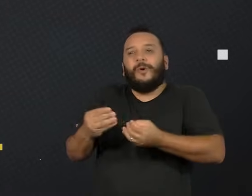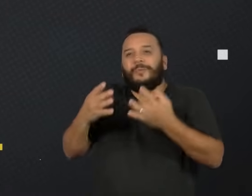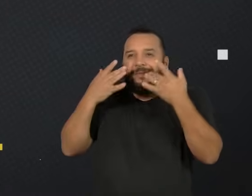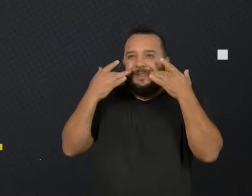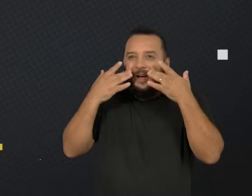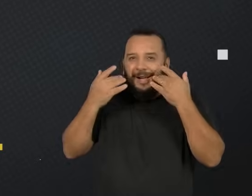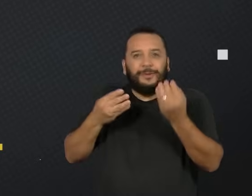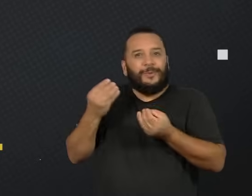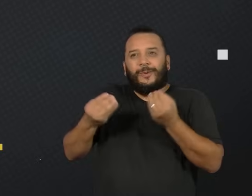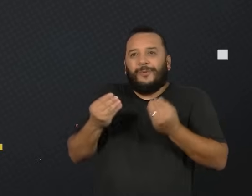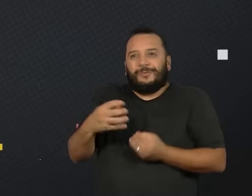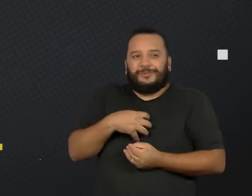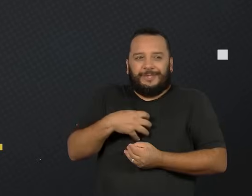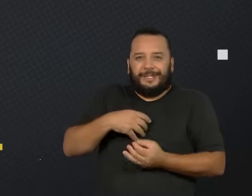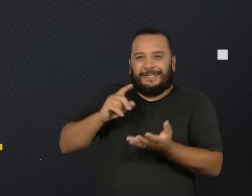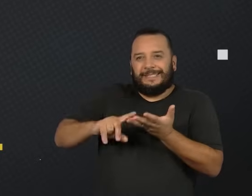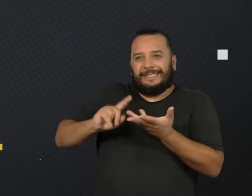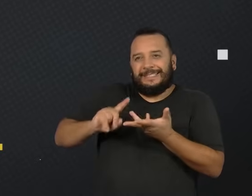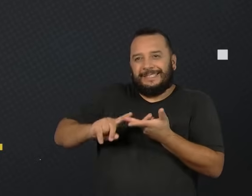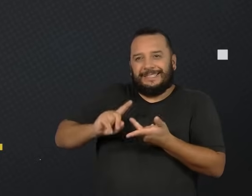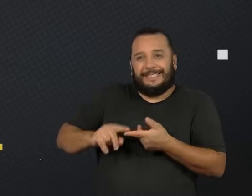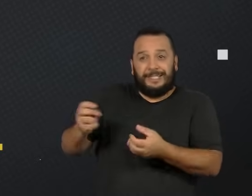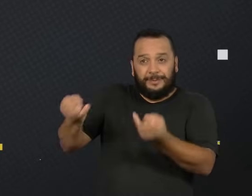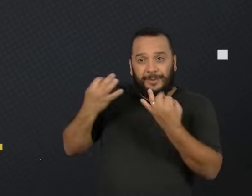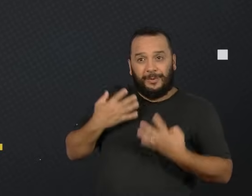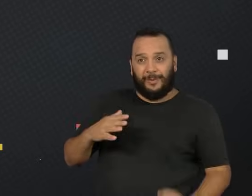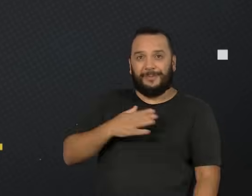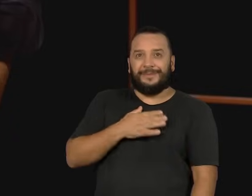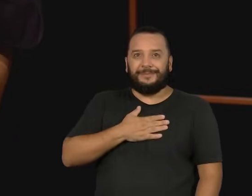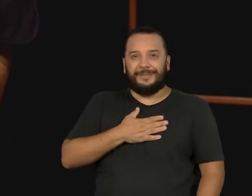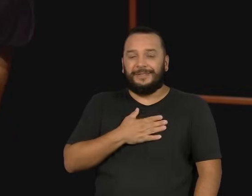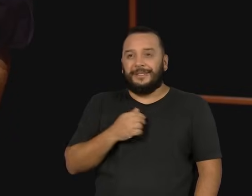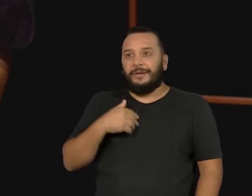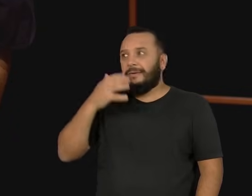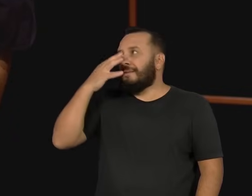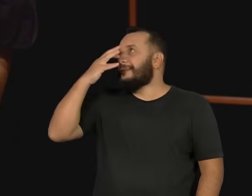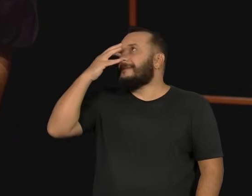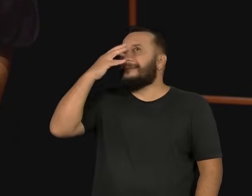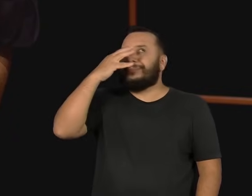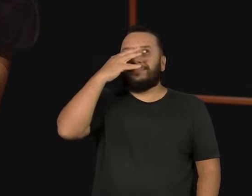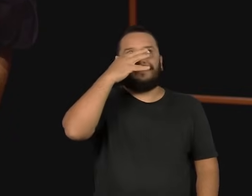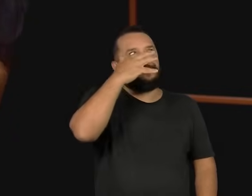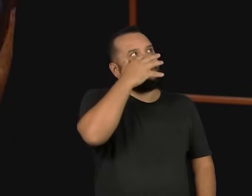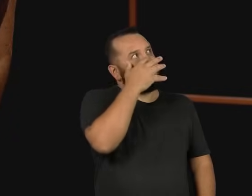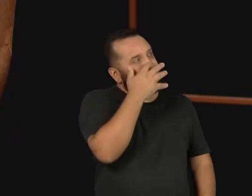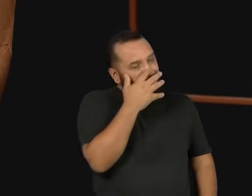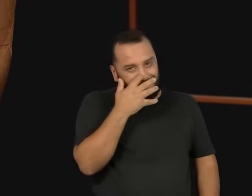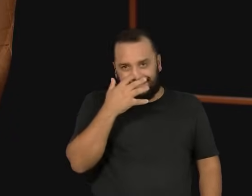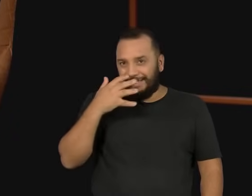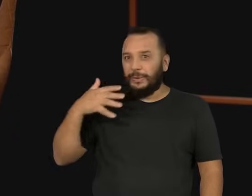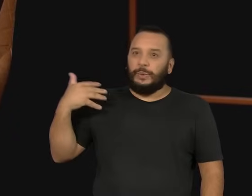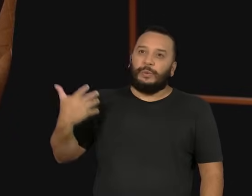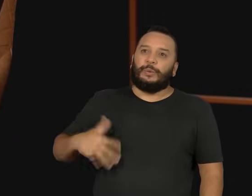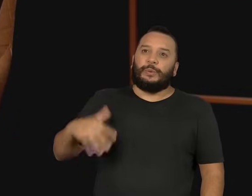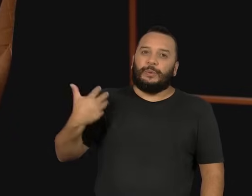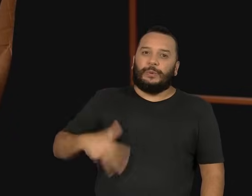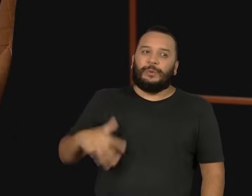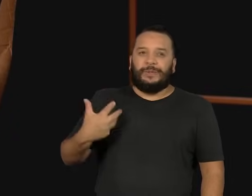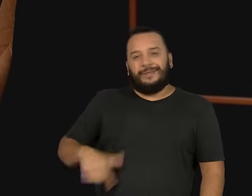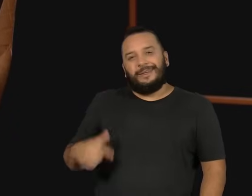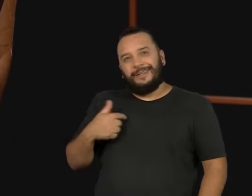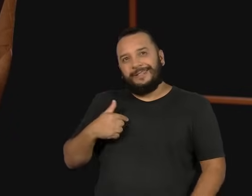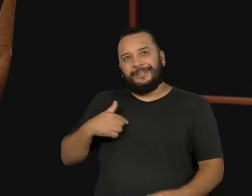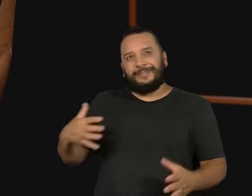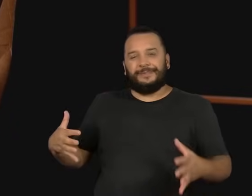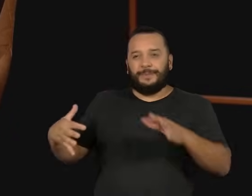né? Então, aquilo foi forte e aquilo criou um elo, assim, porque